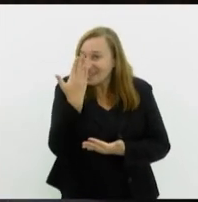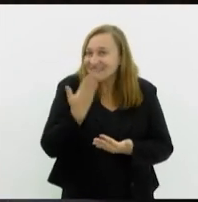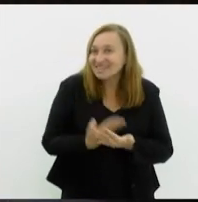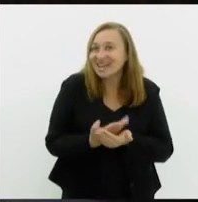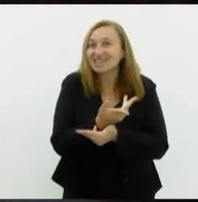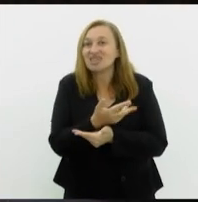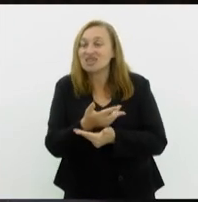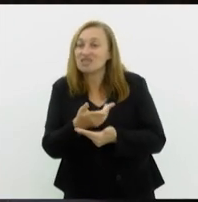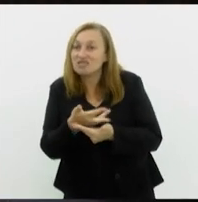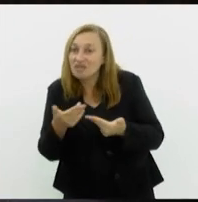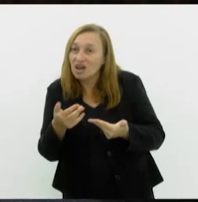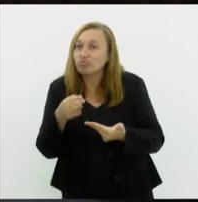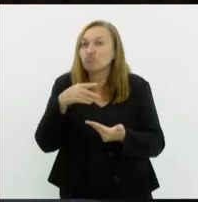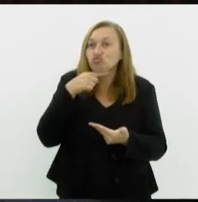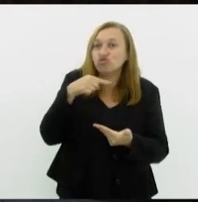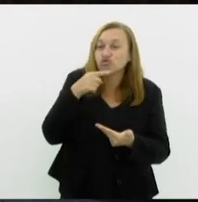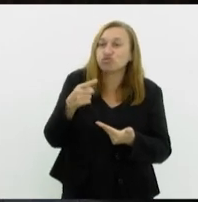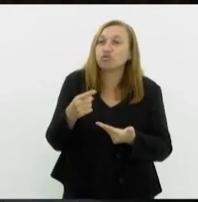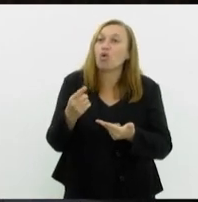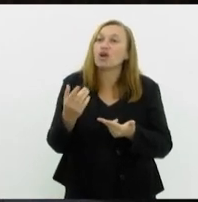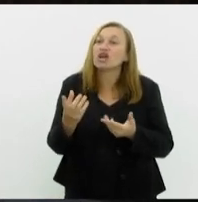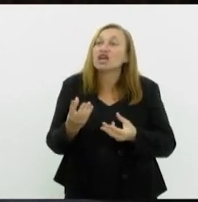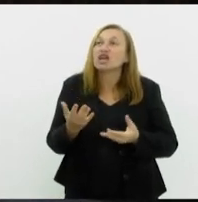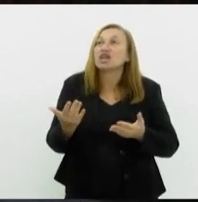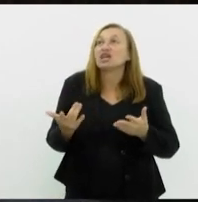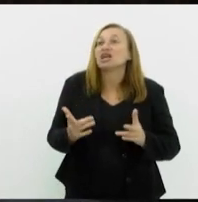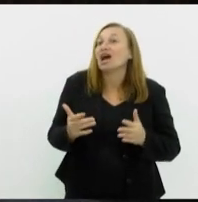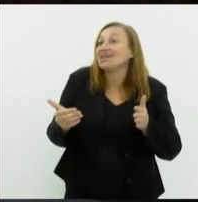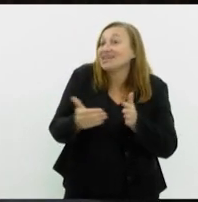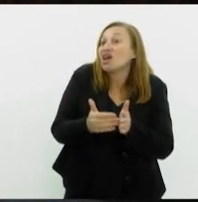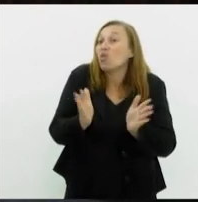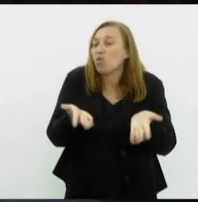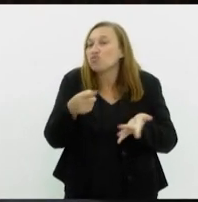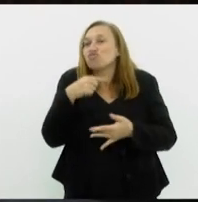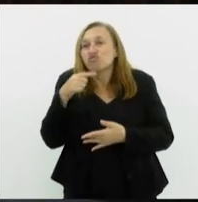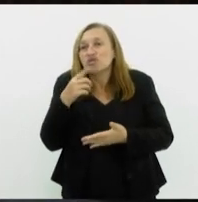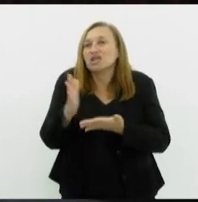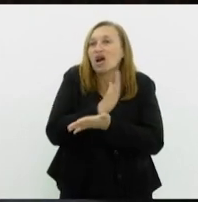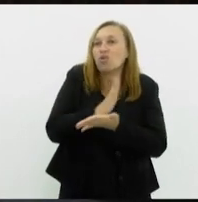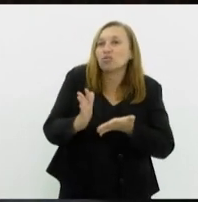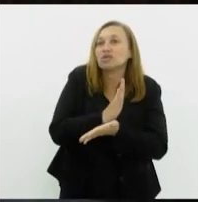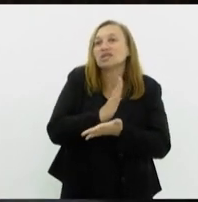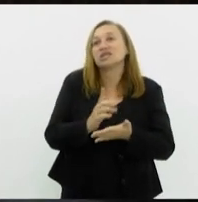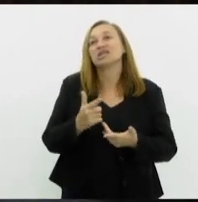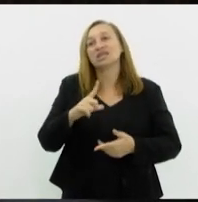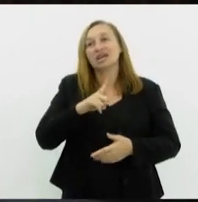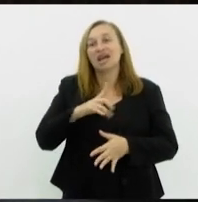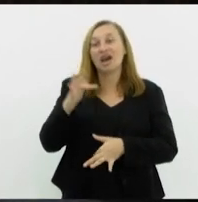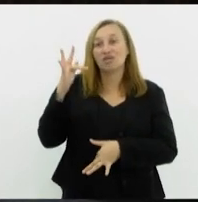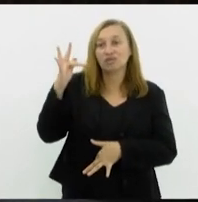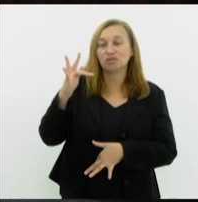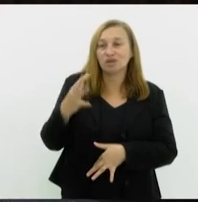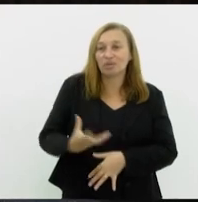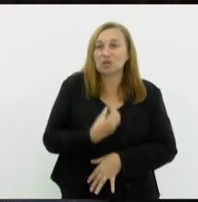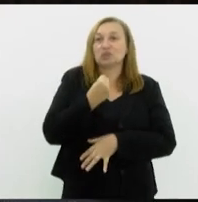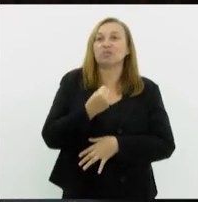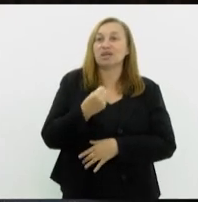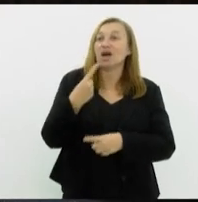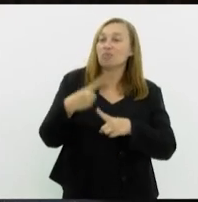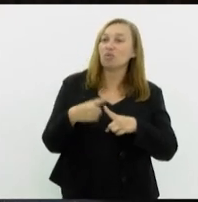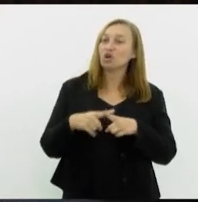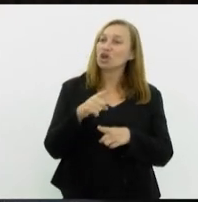muitos duvidaram. Como duvidam até hoje e vão ter grandes surpresas no futuro, porque a